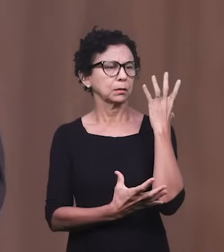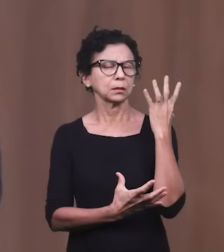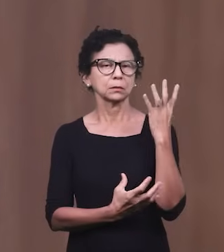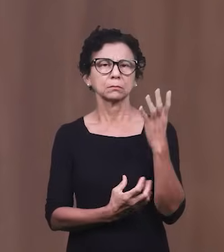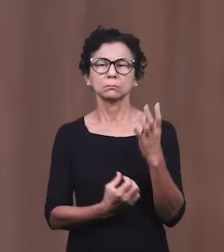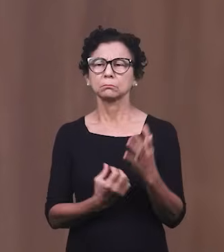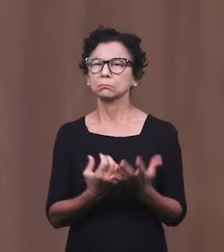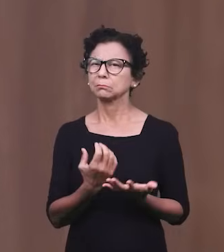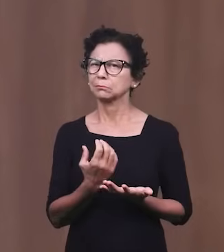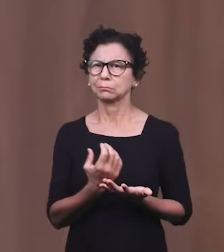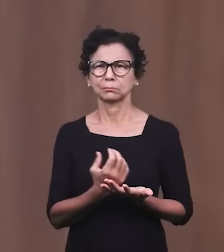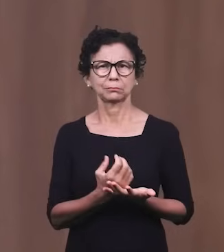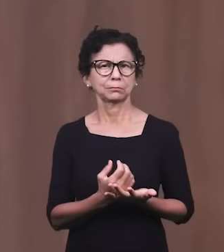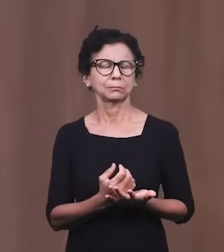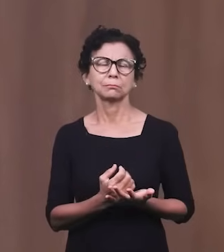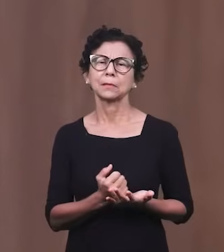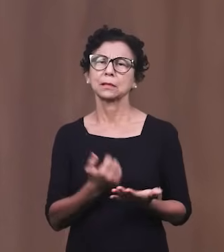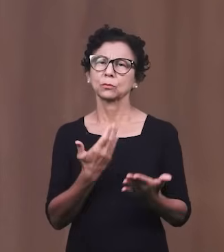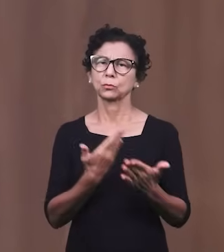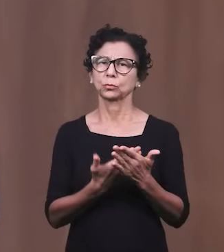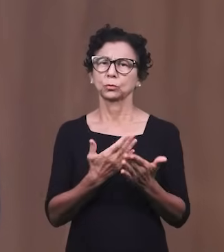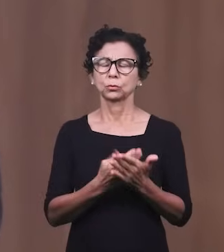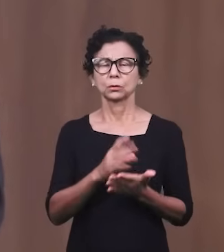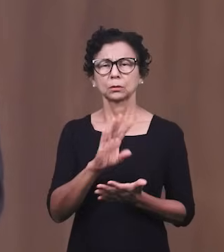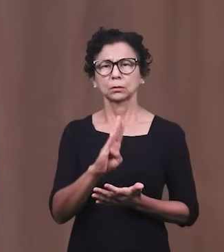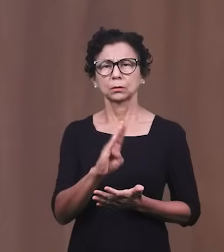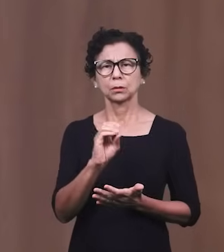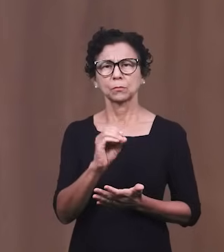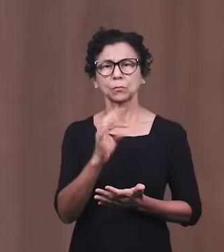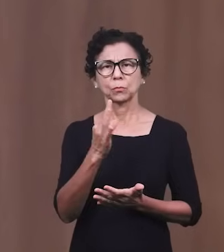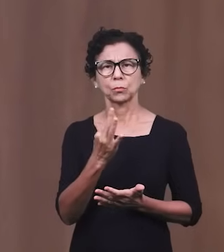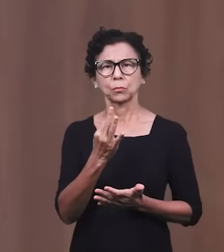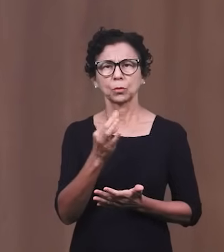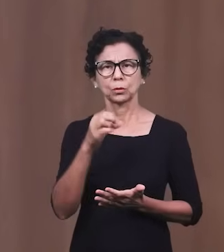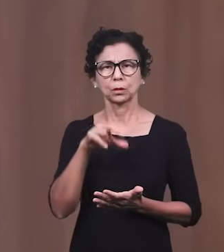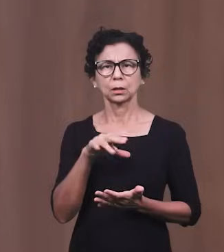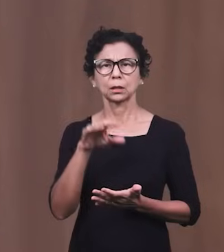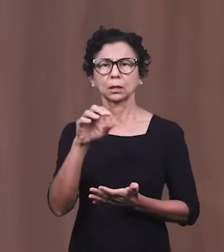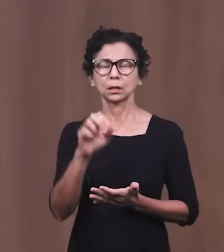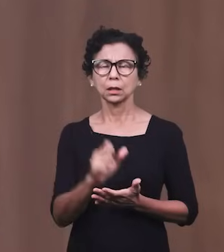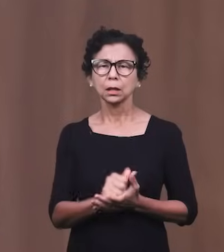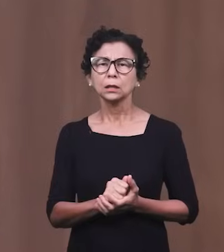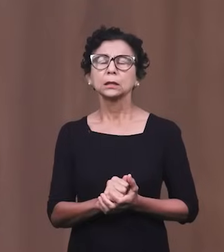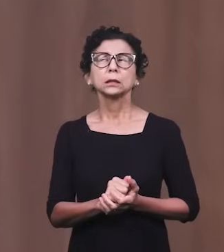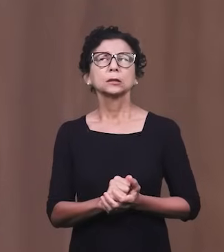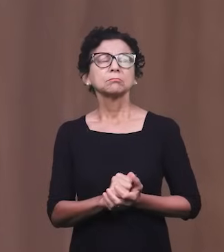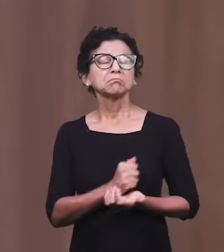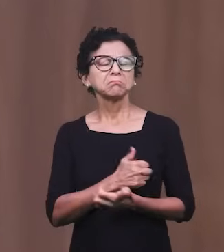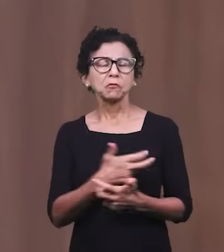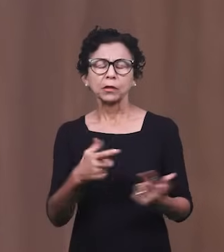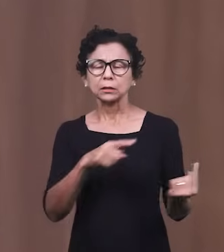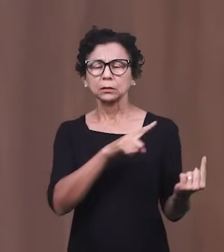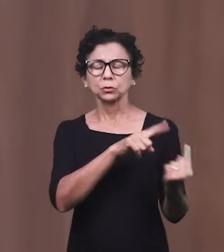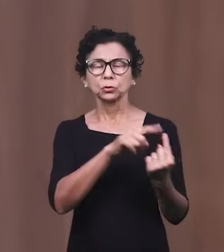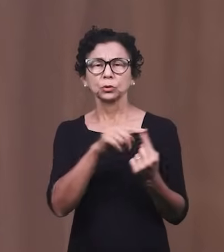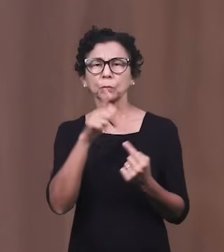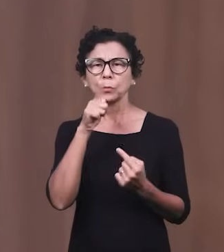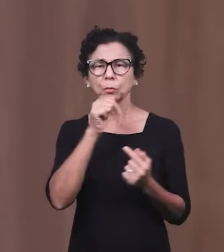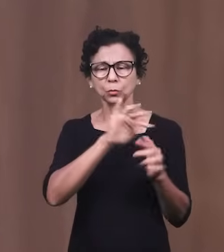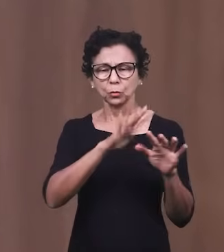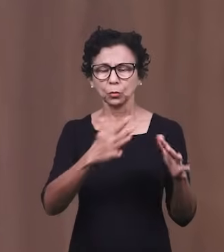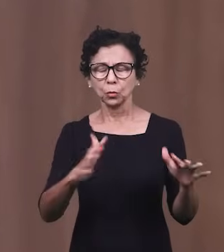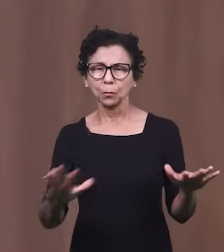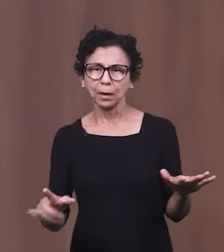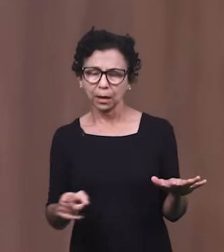a botânica ela vai abordar muito a respeito das plantas Mas se a gente tem as as próprias algas né que tem um um papel fundamental aí